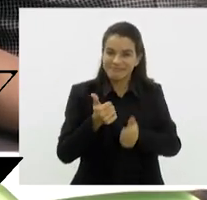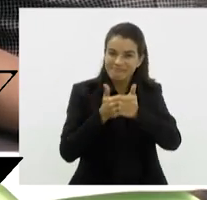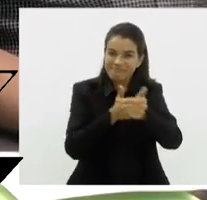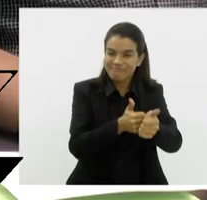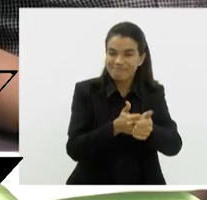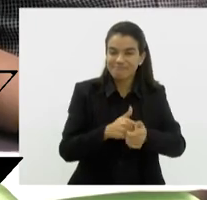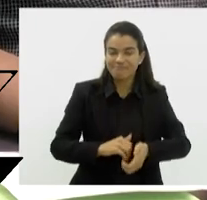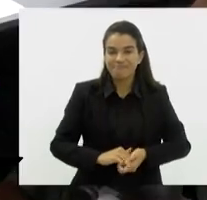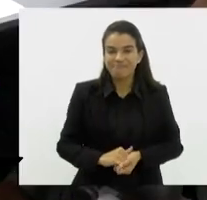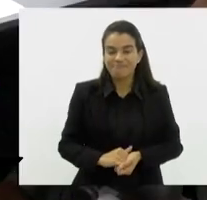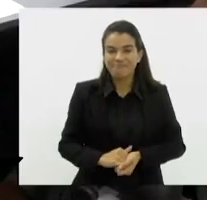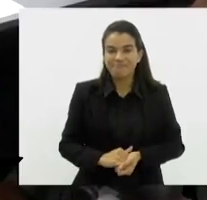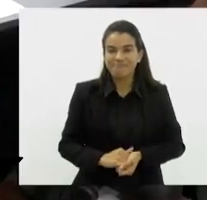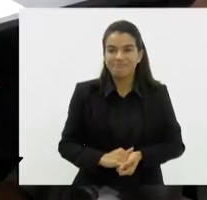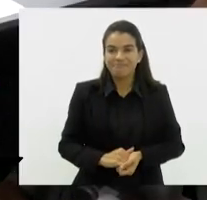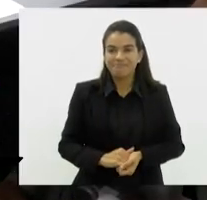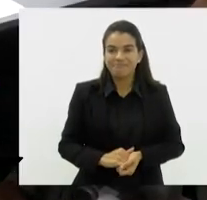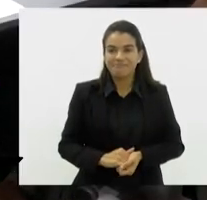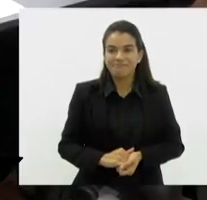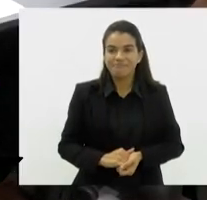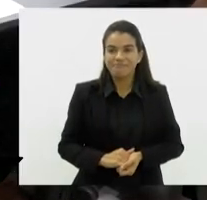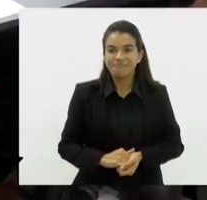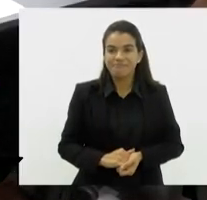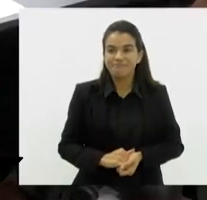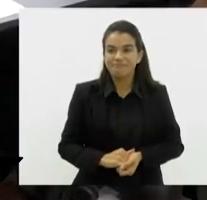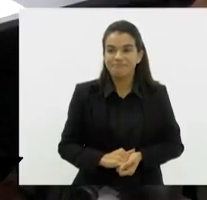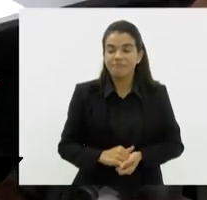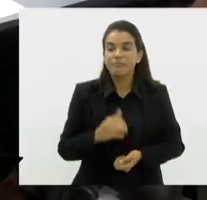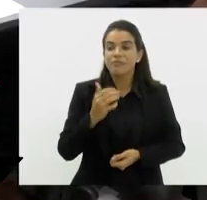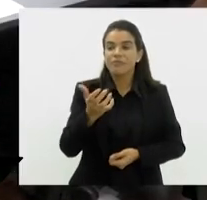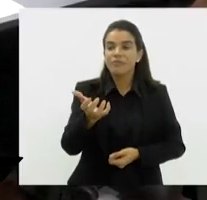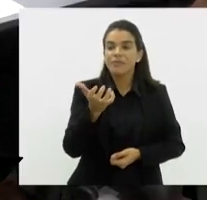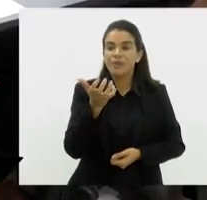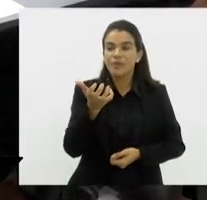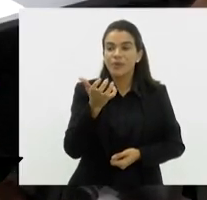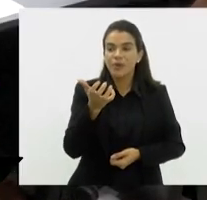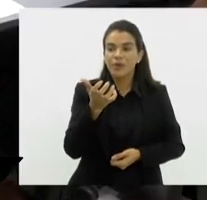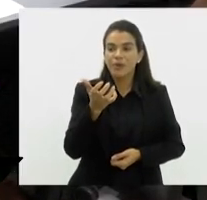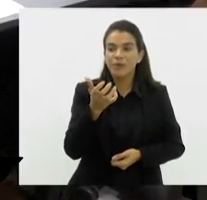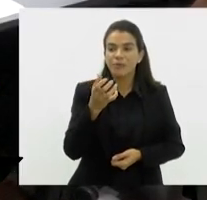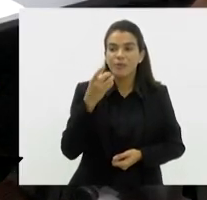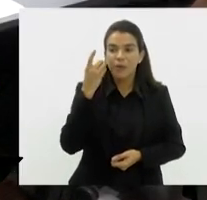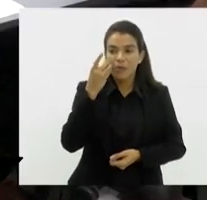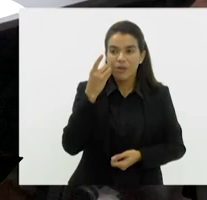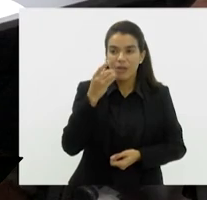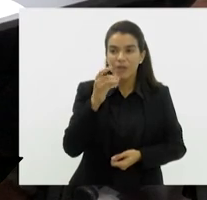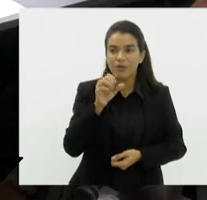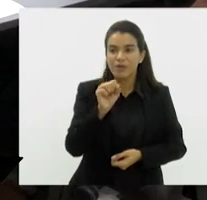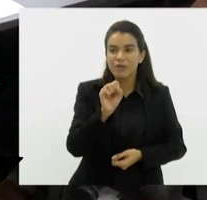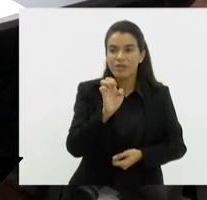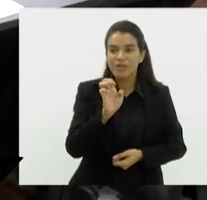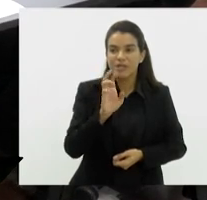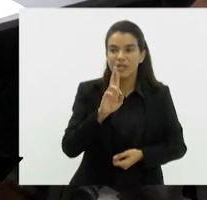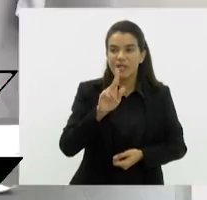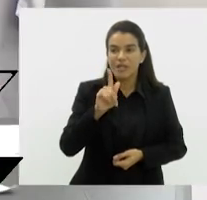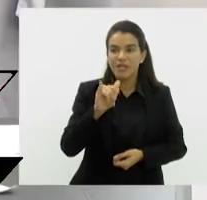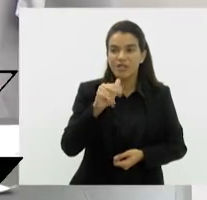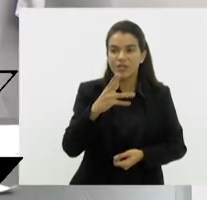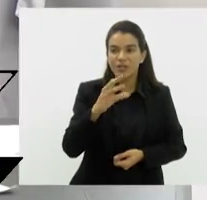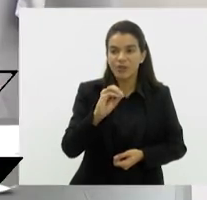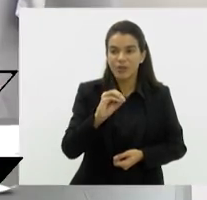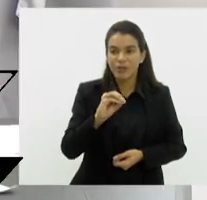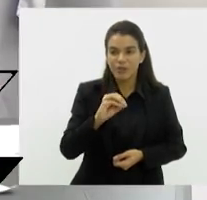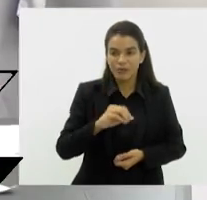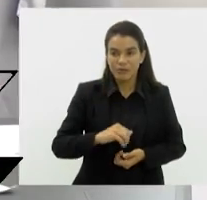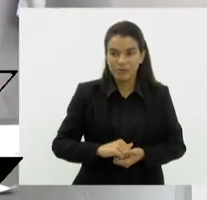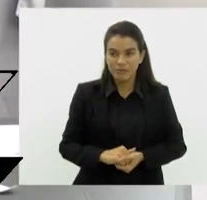Bem, vamos ao... Eu queria... Deputado doutor Serginho, pedi a Vossa Excelência para estender, que eu vou votar aqui na comissão de... Então,